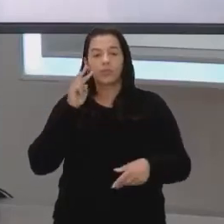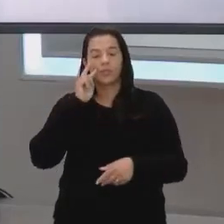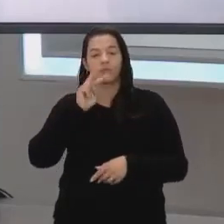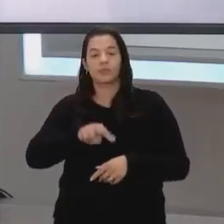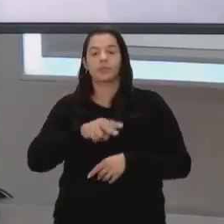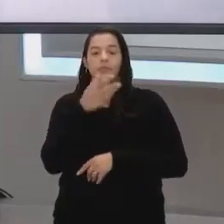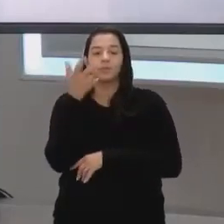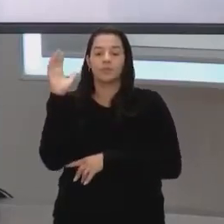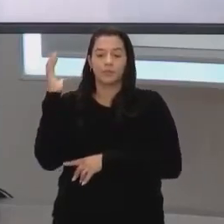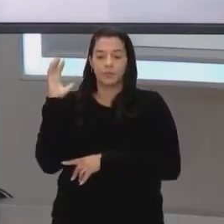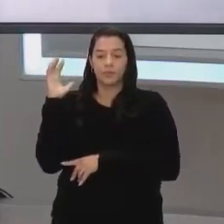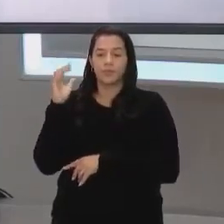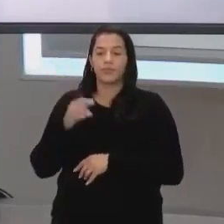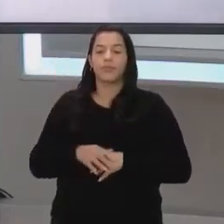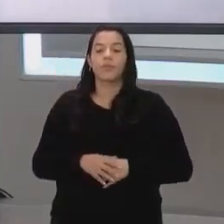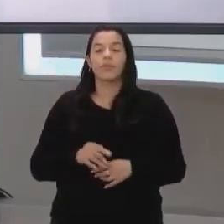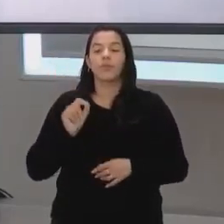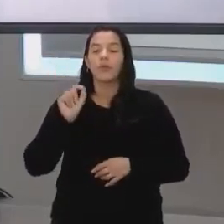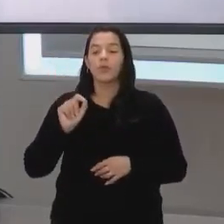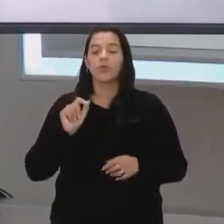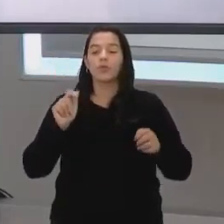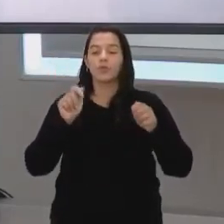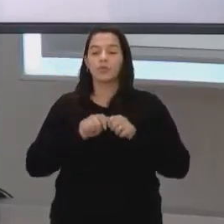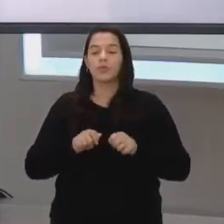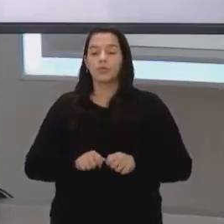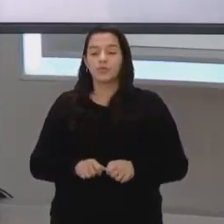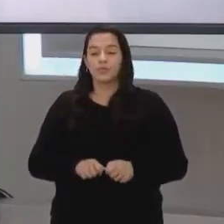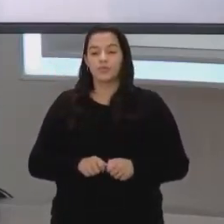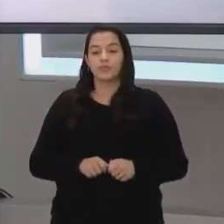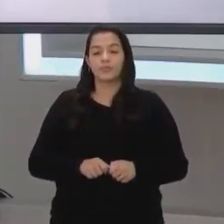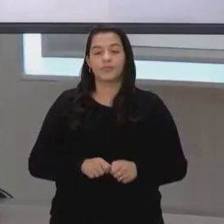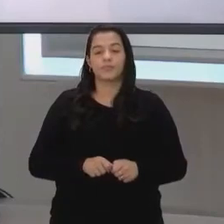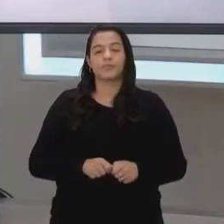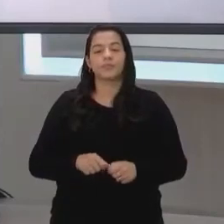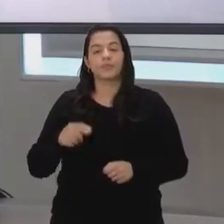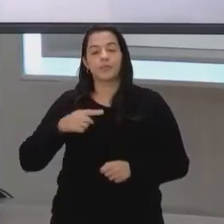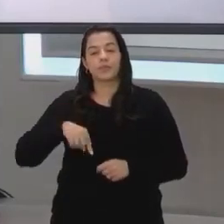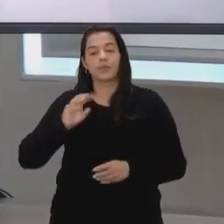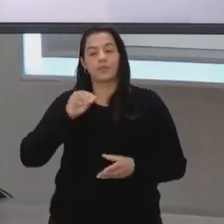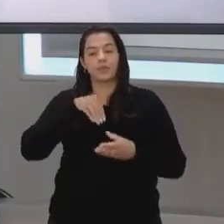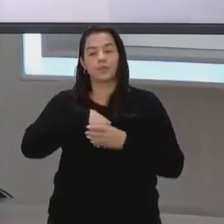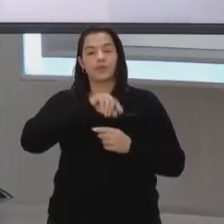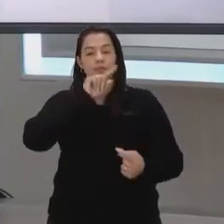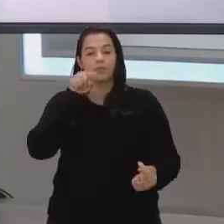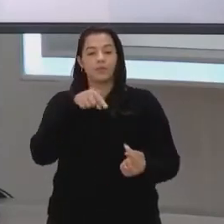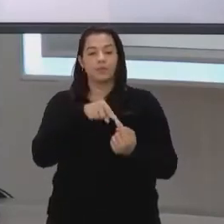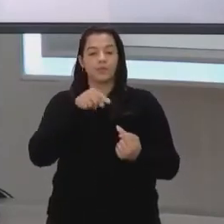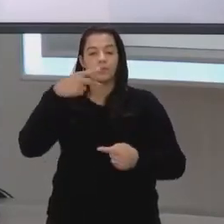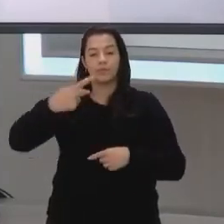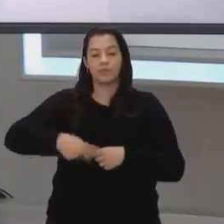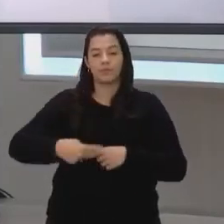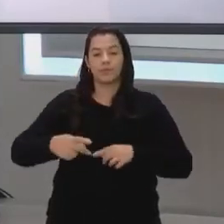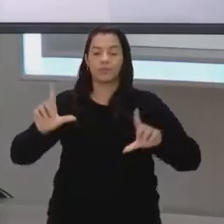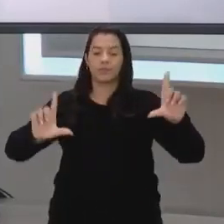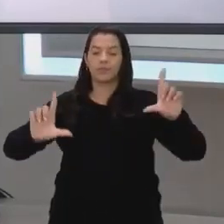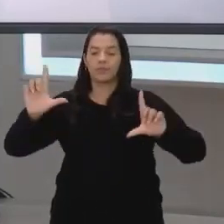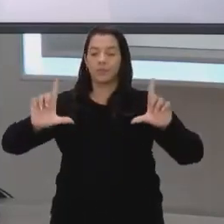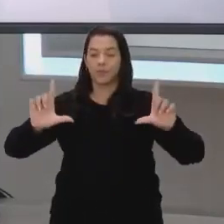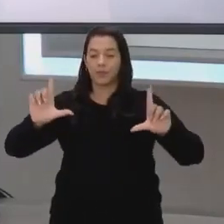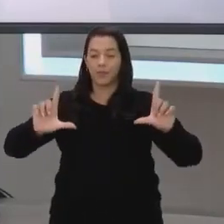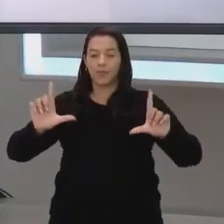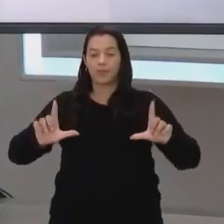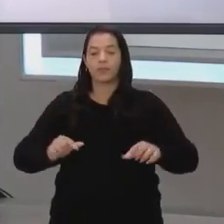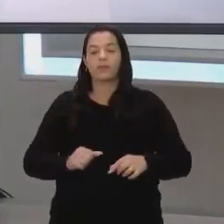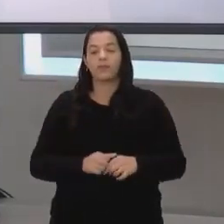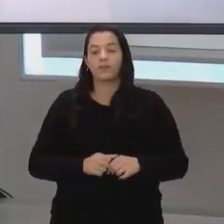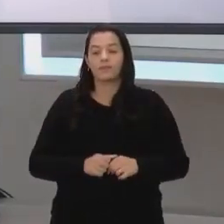Então, assim, o que é que faz formar, por exemplo, esse material que nós temos nesse objeto aqui de televisão?